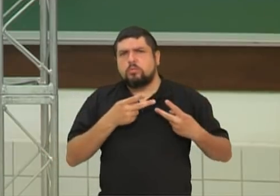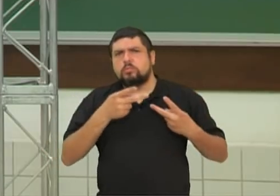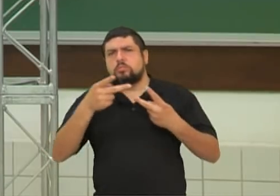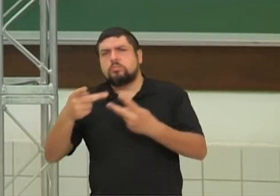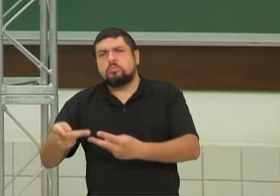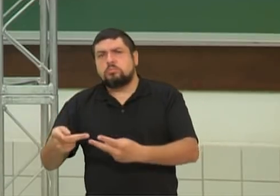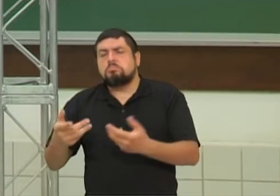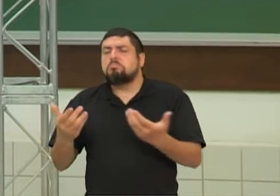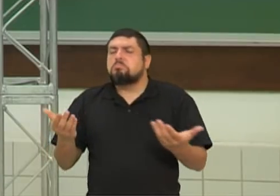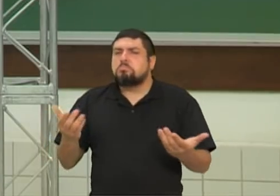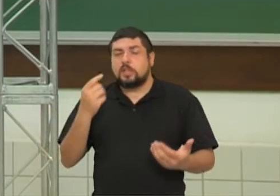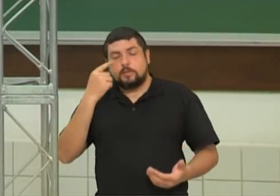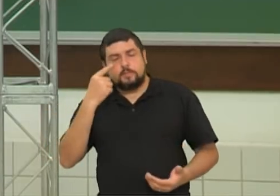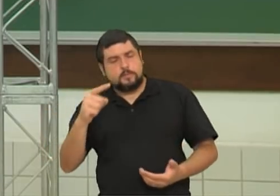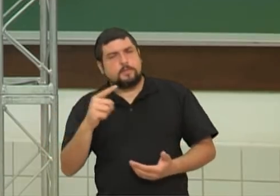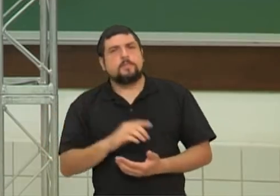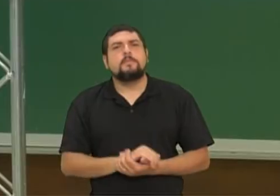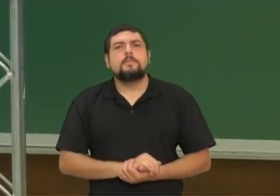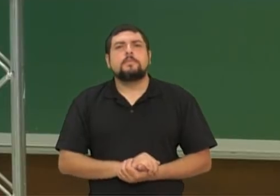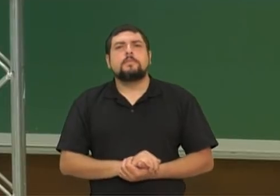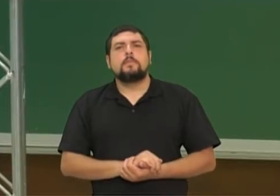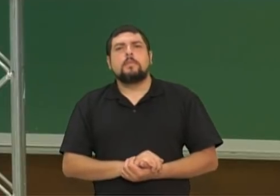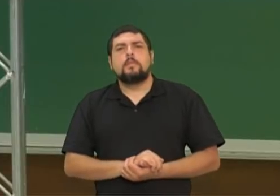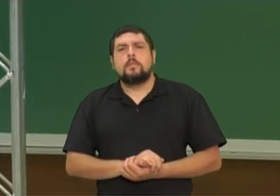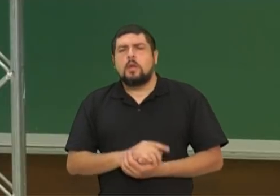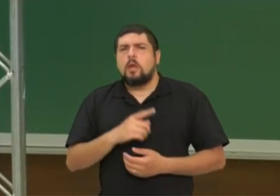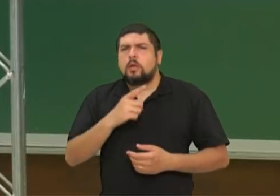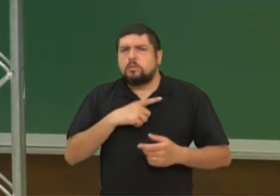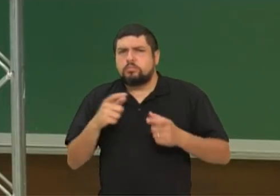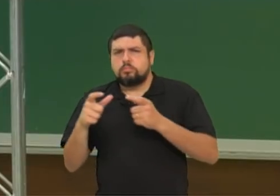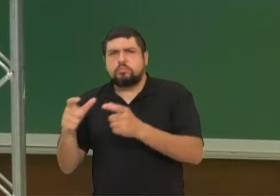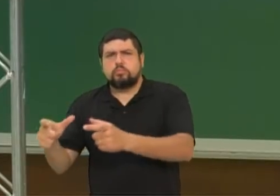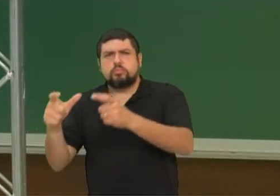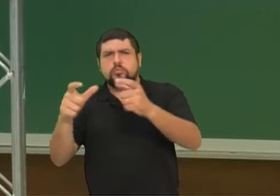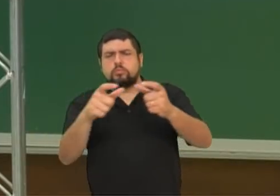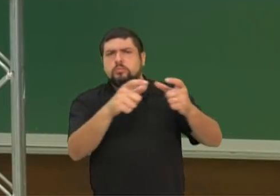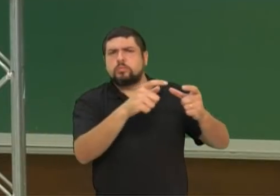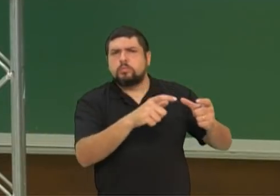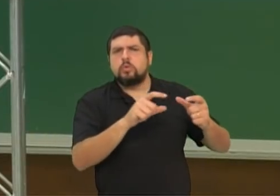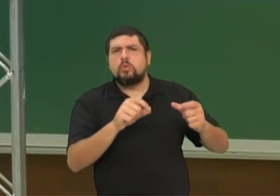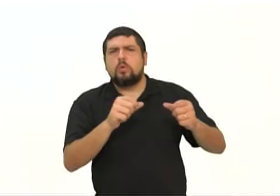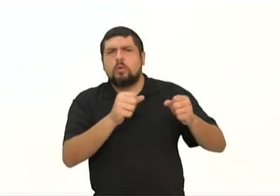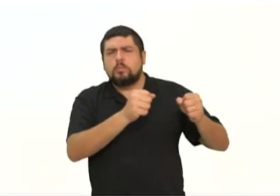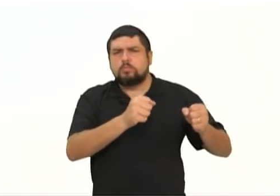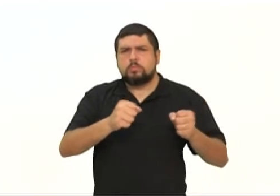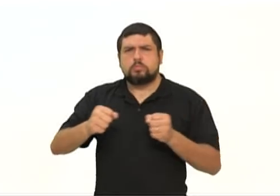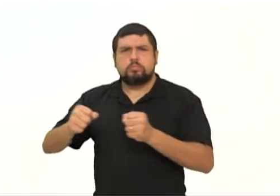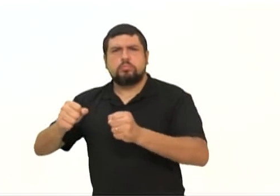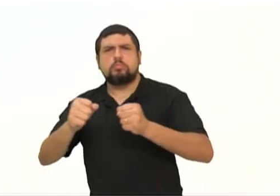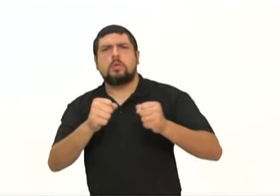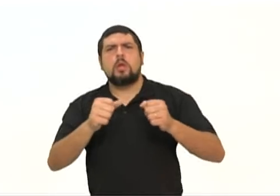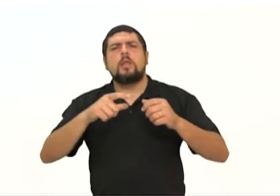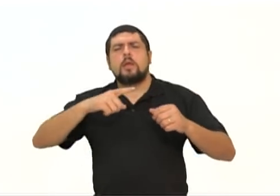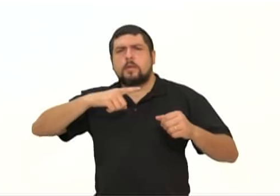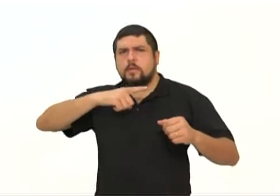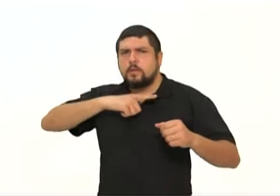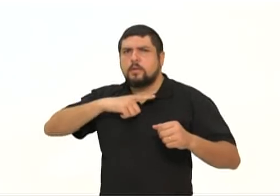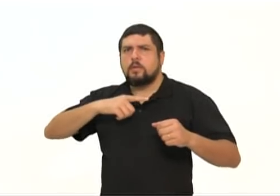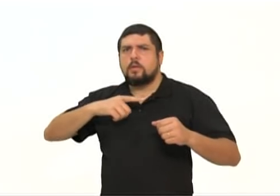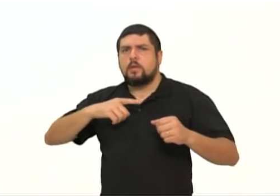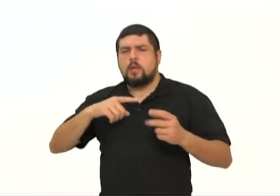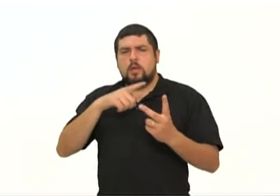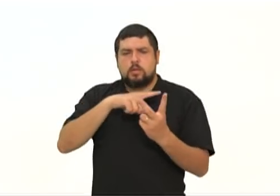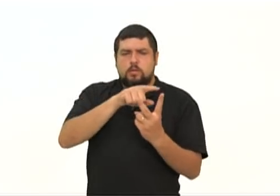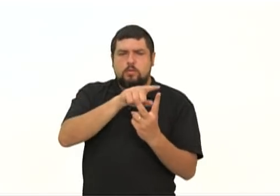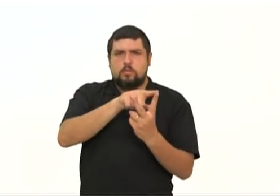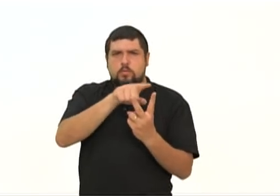descobrir? Então, existem muitos terreiros de Umbanda e Candomblé no Paraná. Entre eles, nós podemos citar